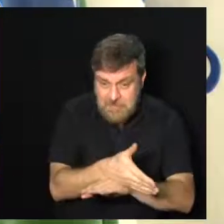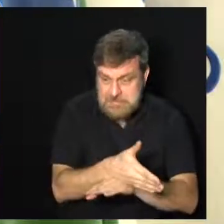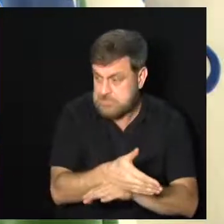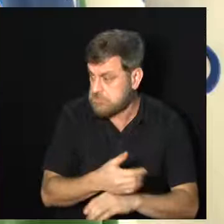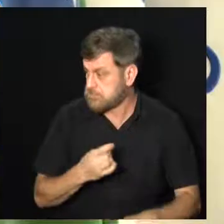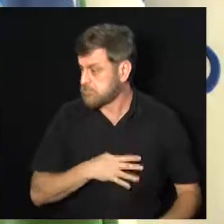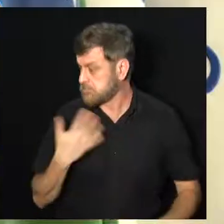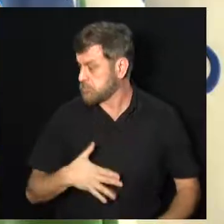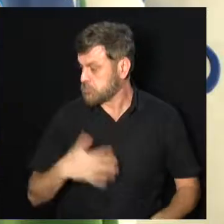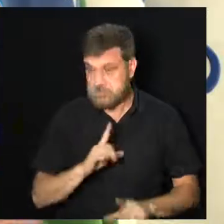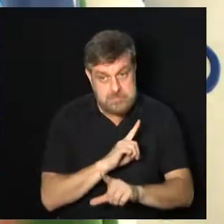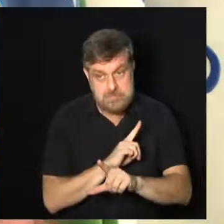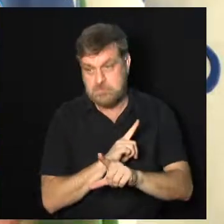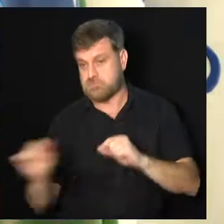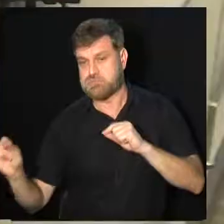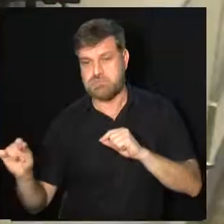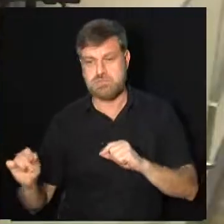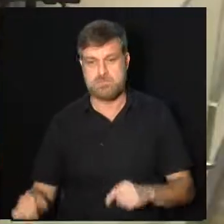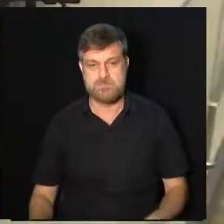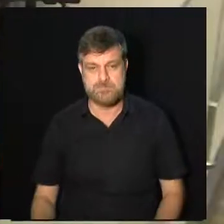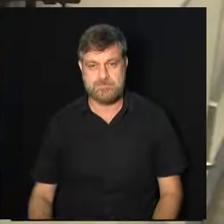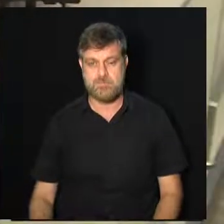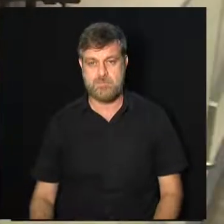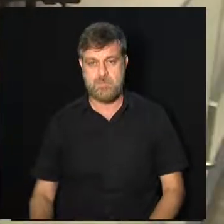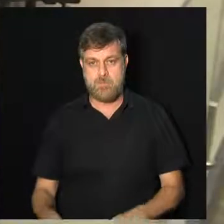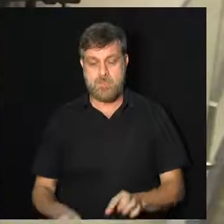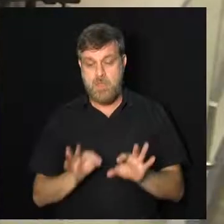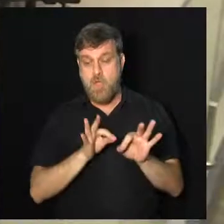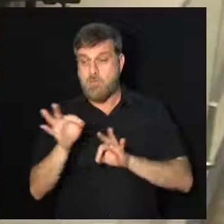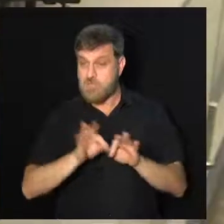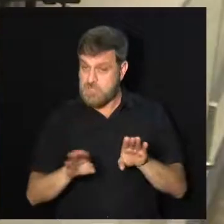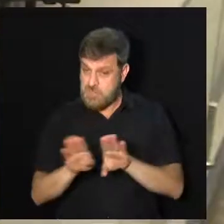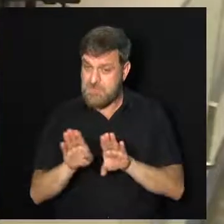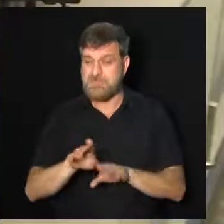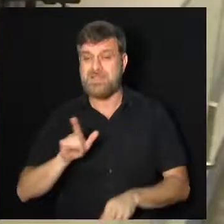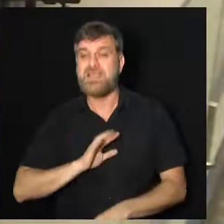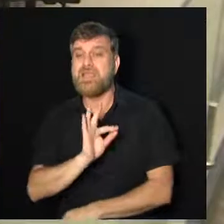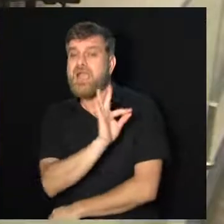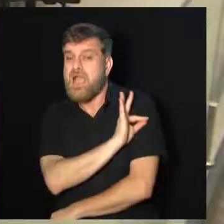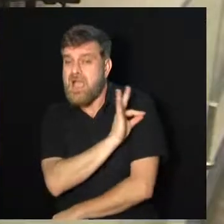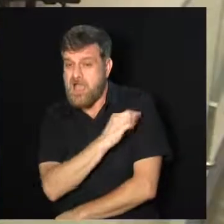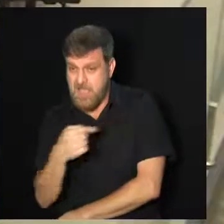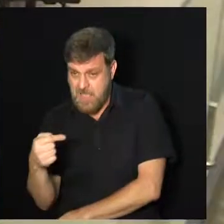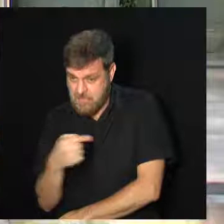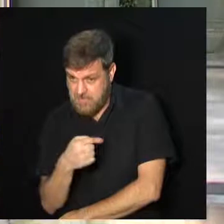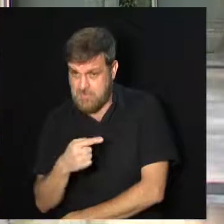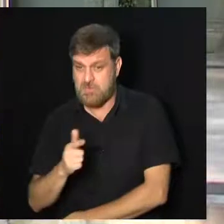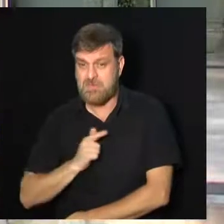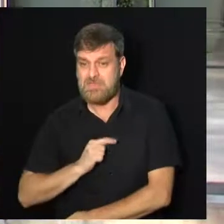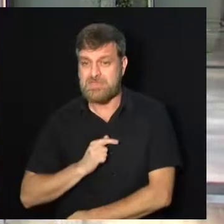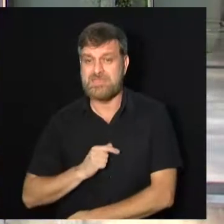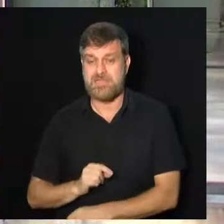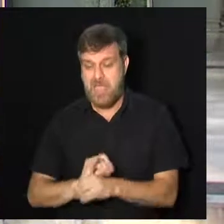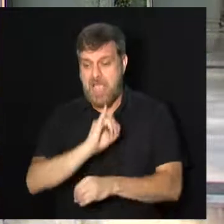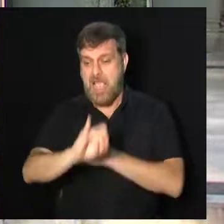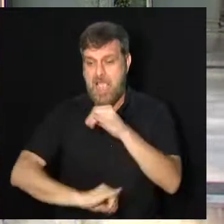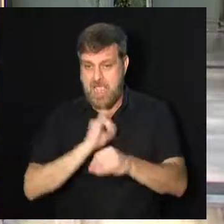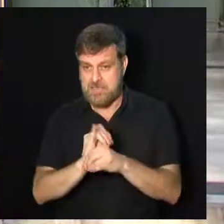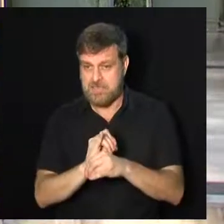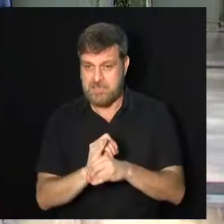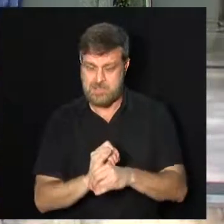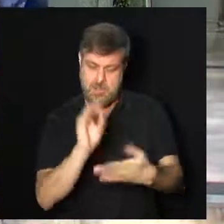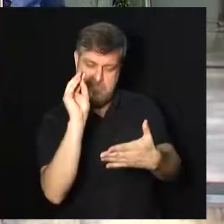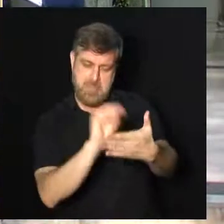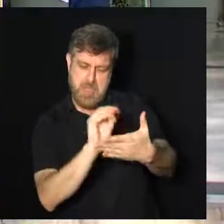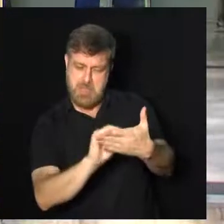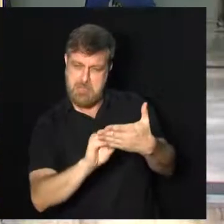se evadir do local. O projeto prevê ainda que a Prefeitura irá disponibilizar na internet um formulário para